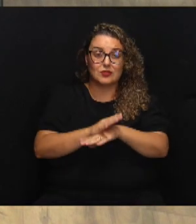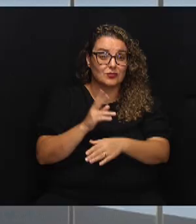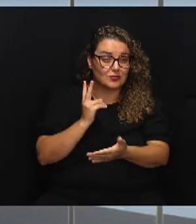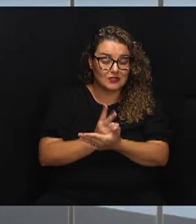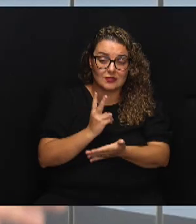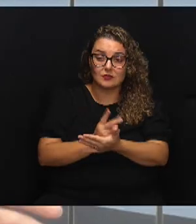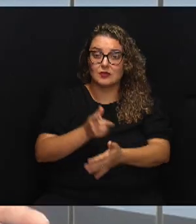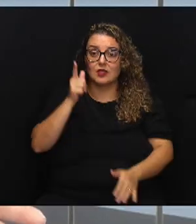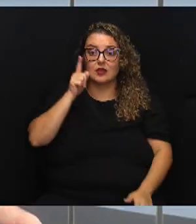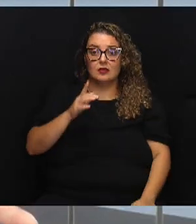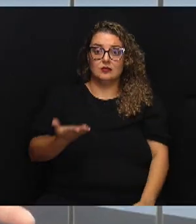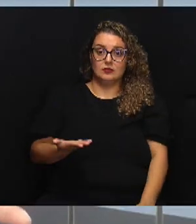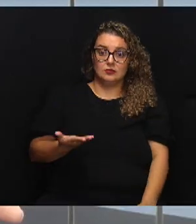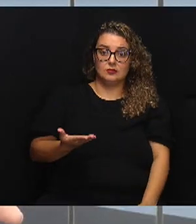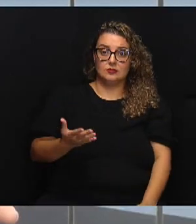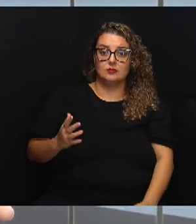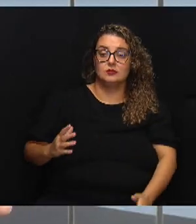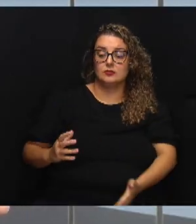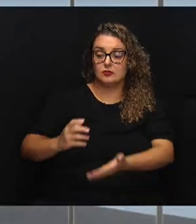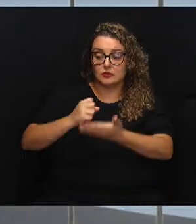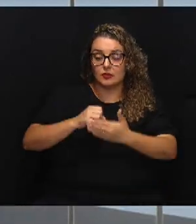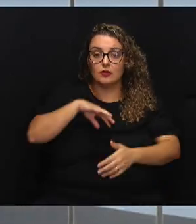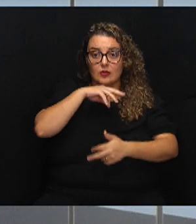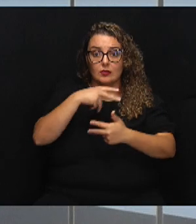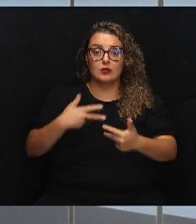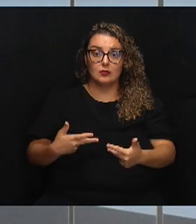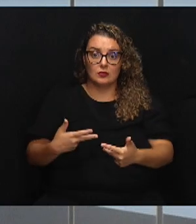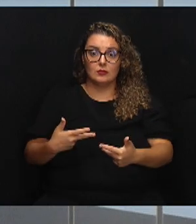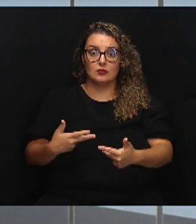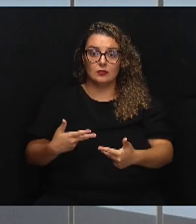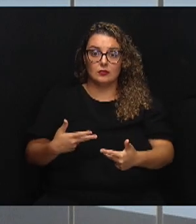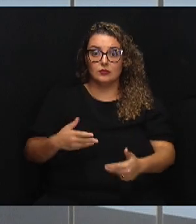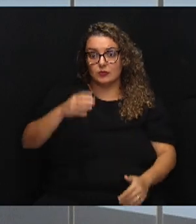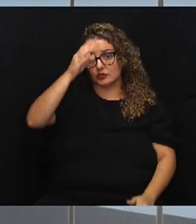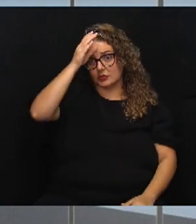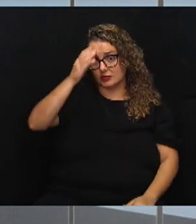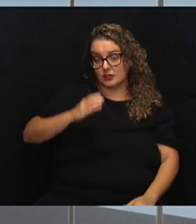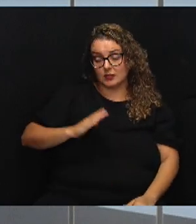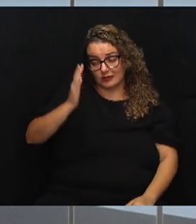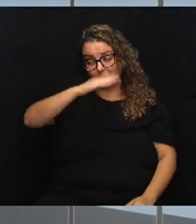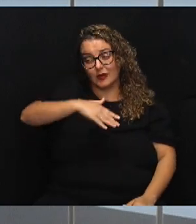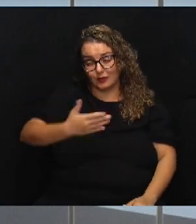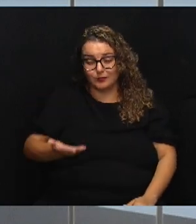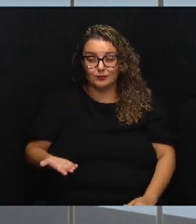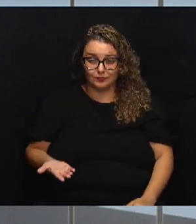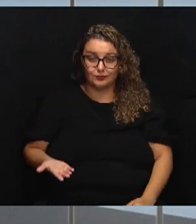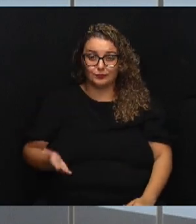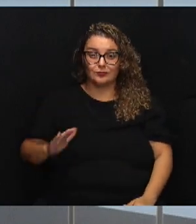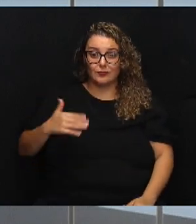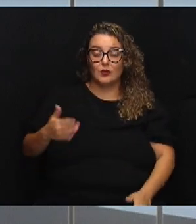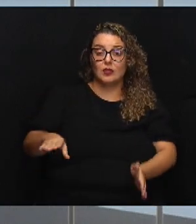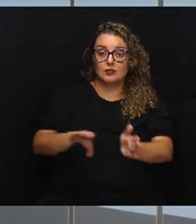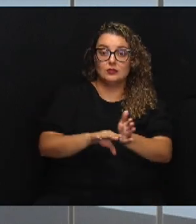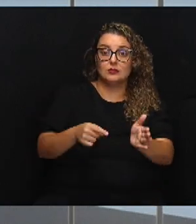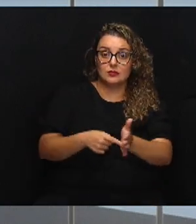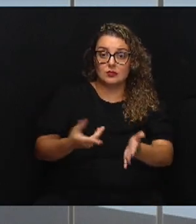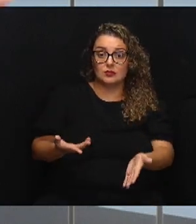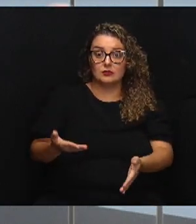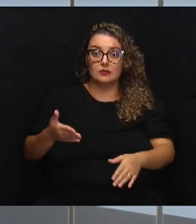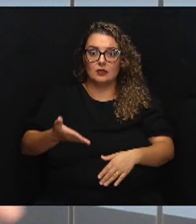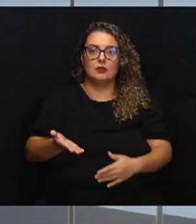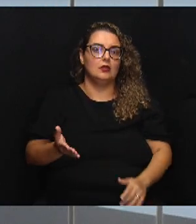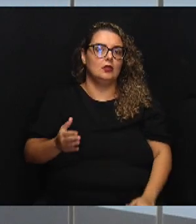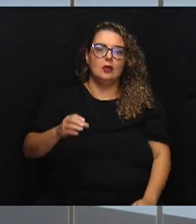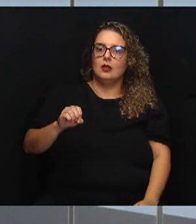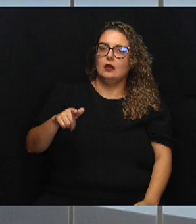conseguir socorrer esse animal do munícipe. E muitas vezes, quando vem a denúncia, e você vai na denúncia, a